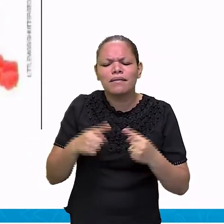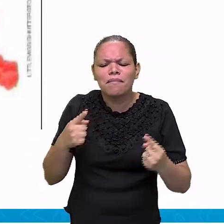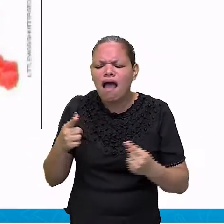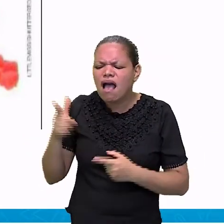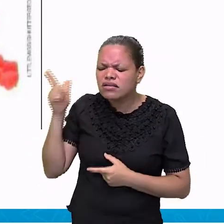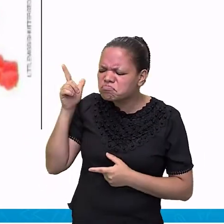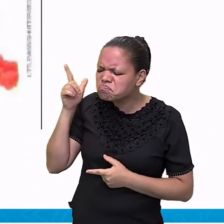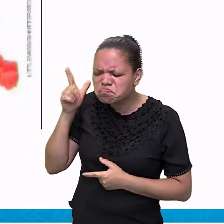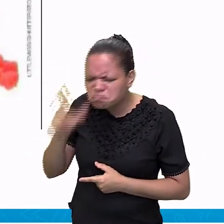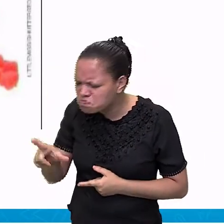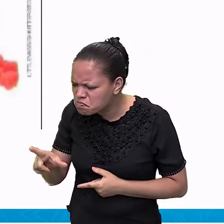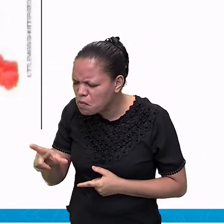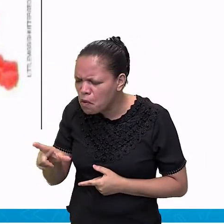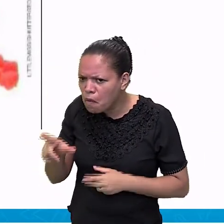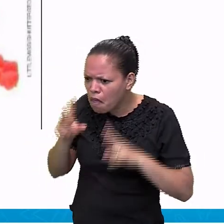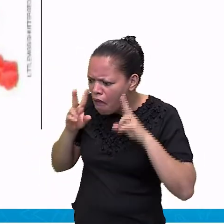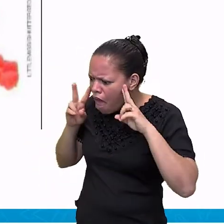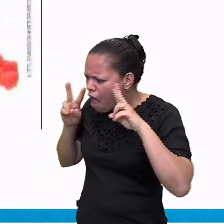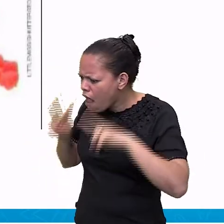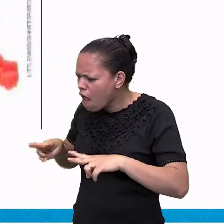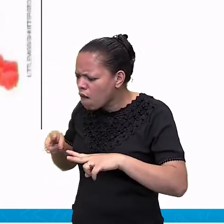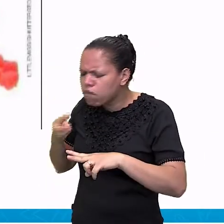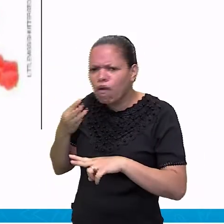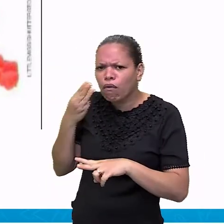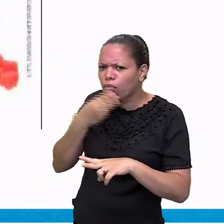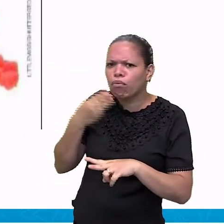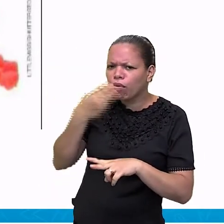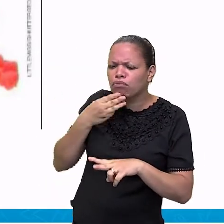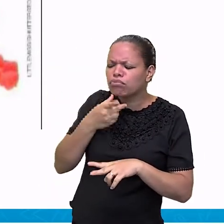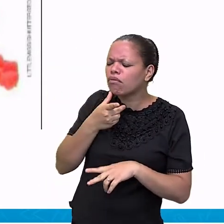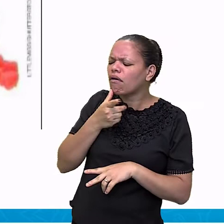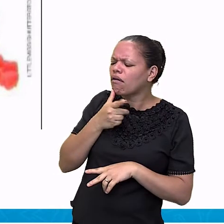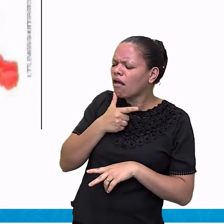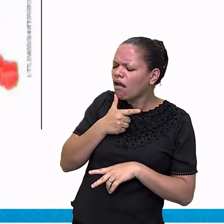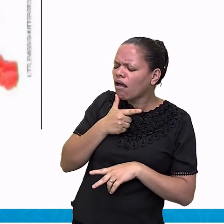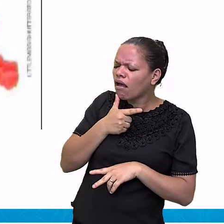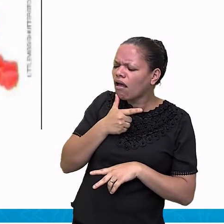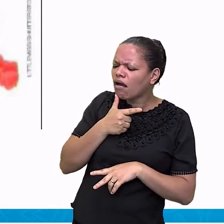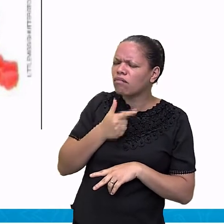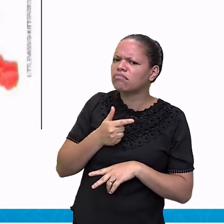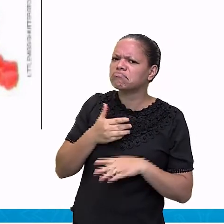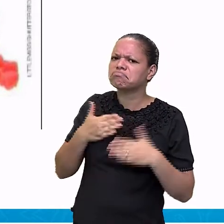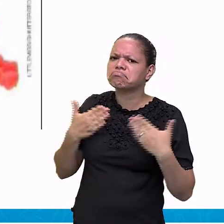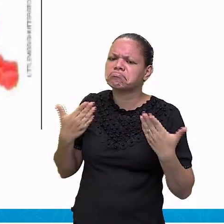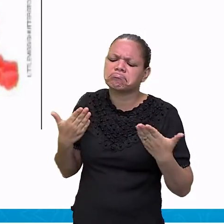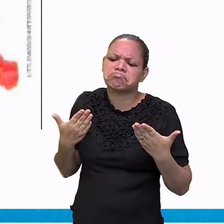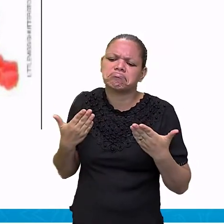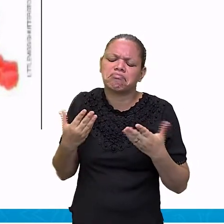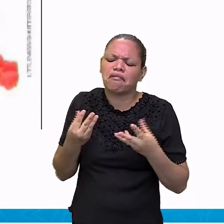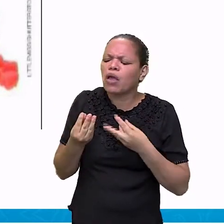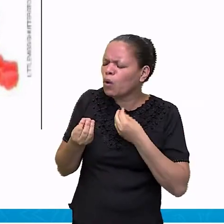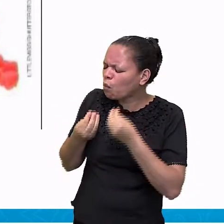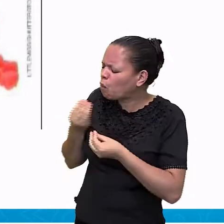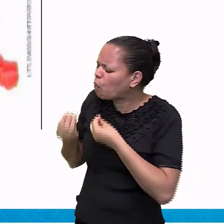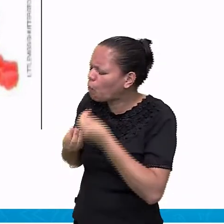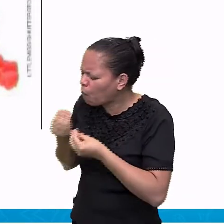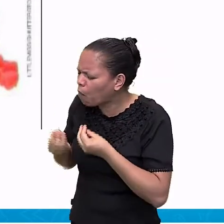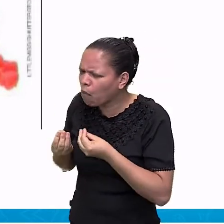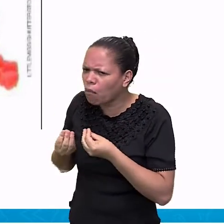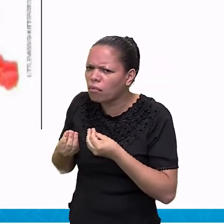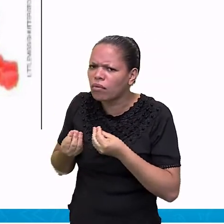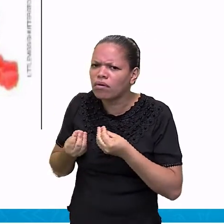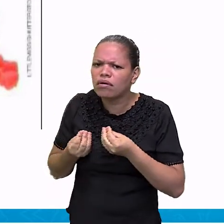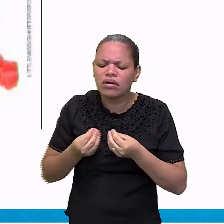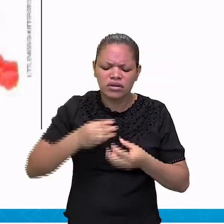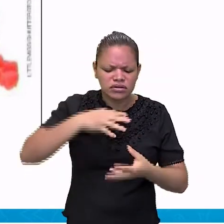açúcar continua existindo na água. Mas como assim, professora? Eu misturei de uma